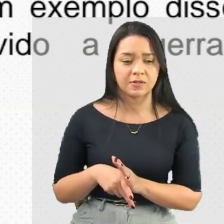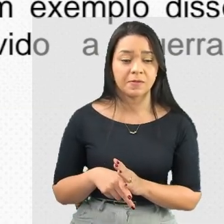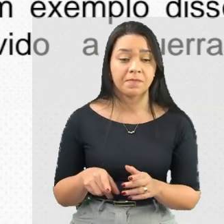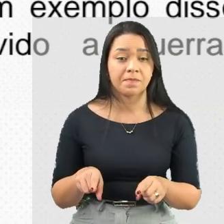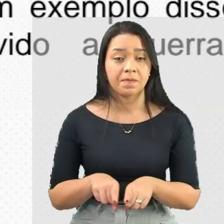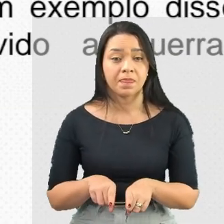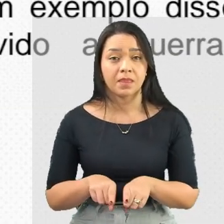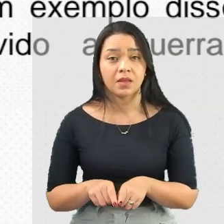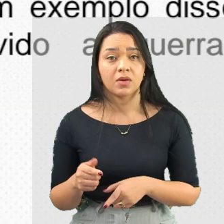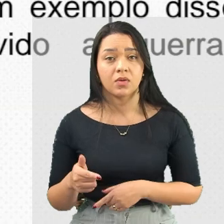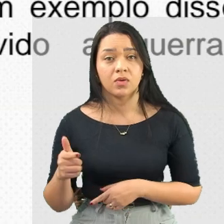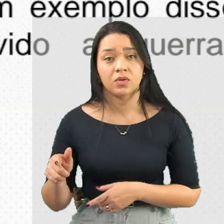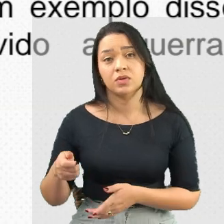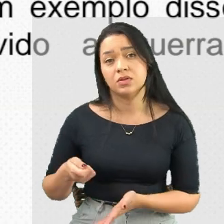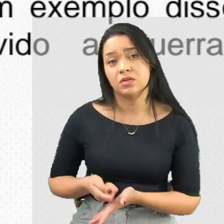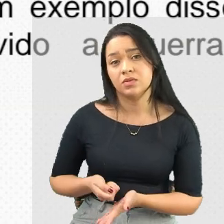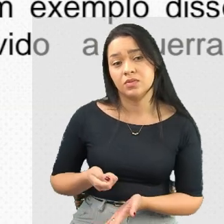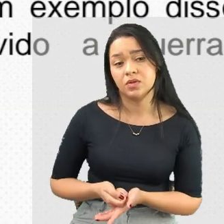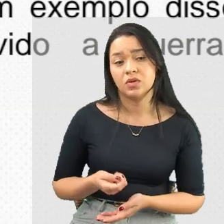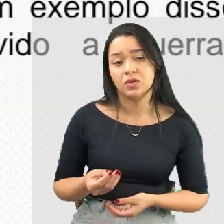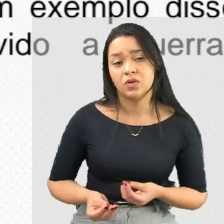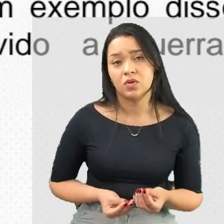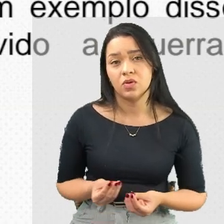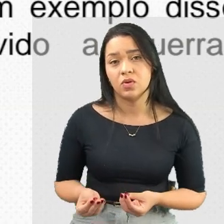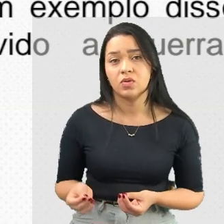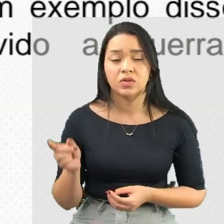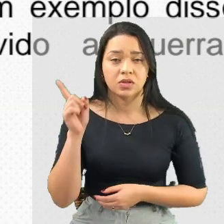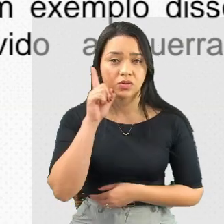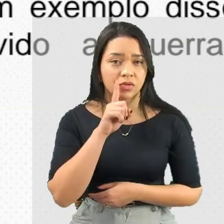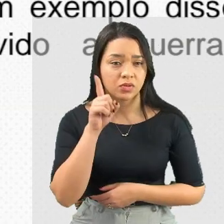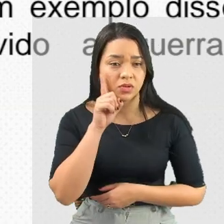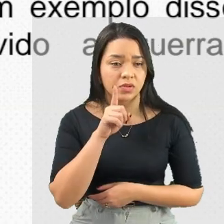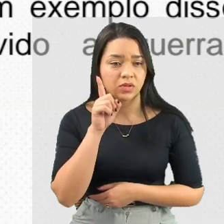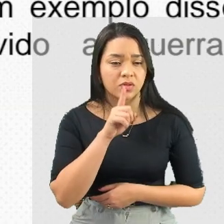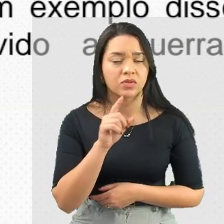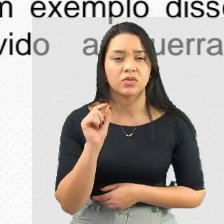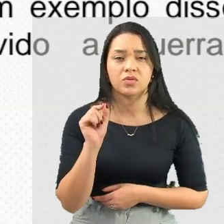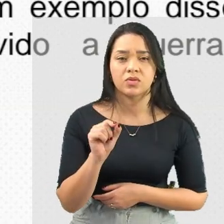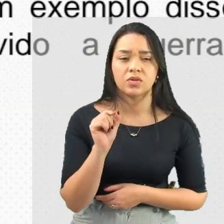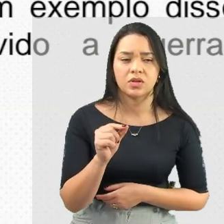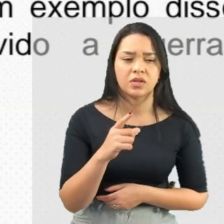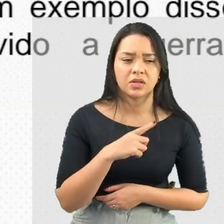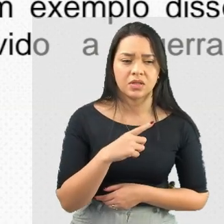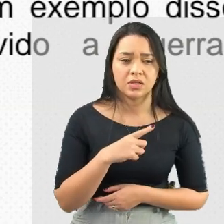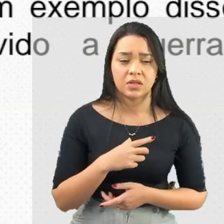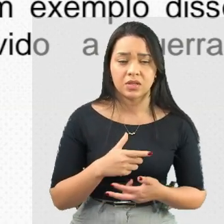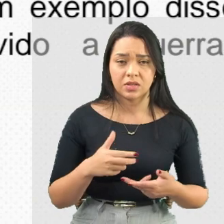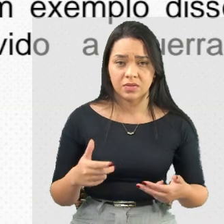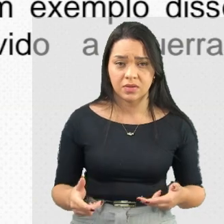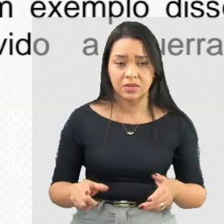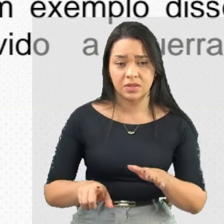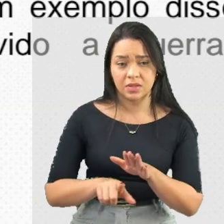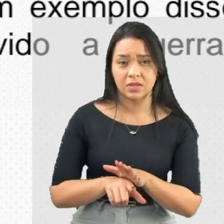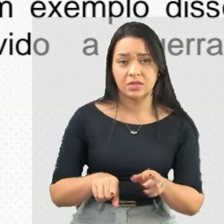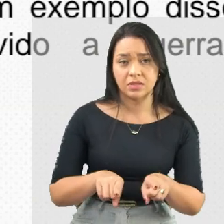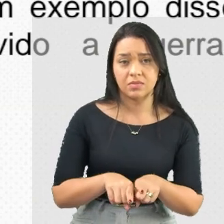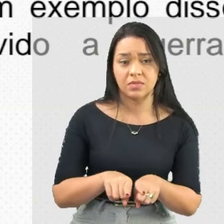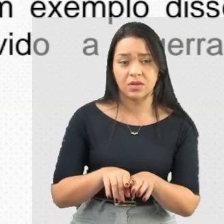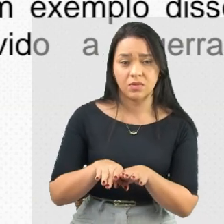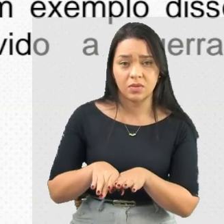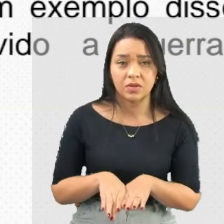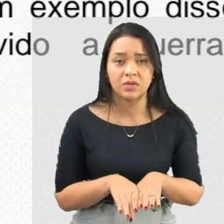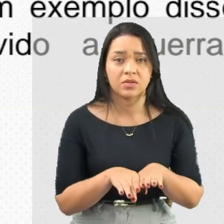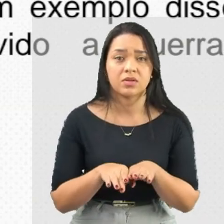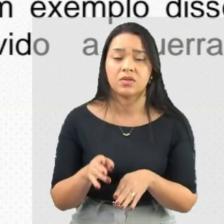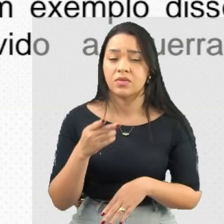Enquanto outros impõem restrições severas, como é o caso dos Estados Unidos, o que pode gerar uma série de questões legais e humanitárias, que falava